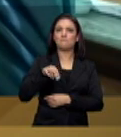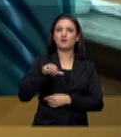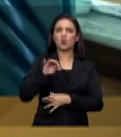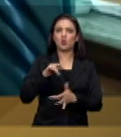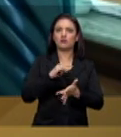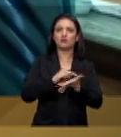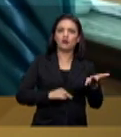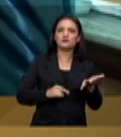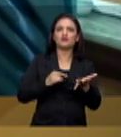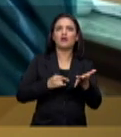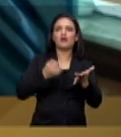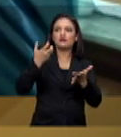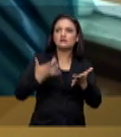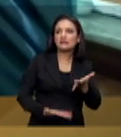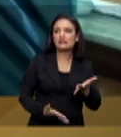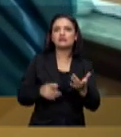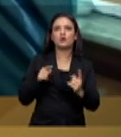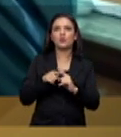de razões.